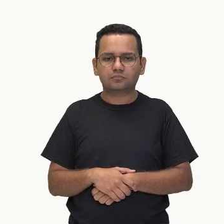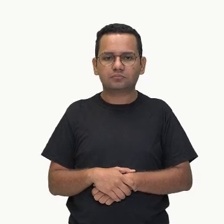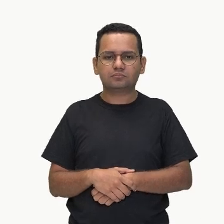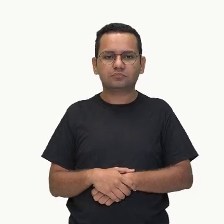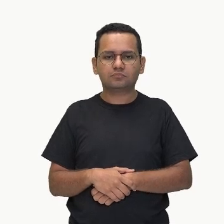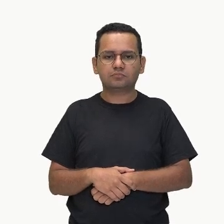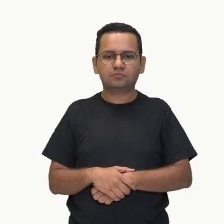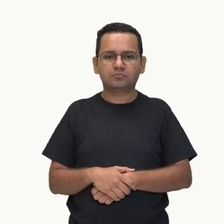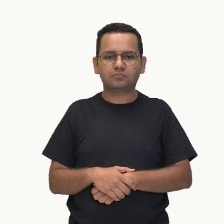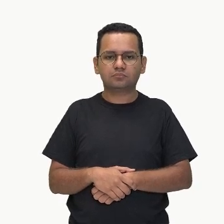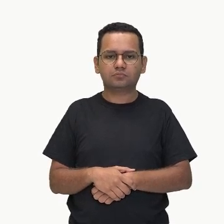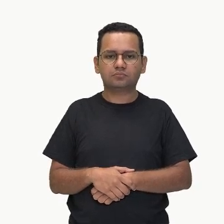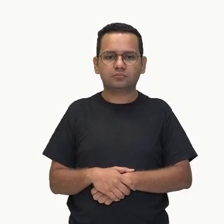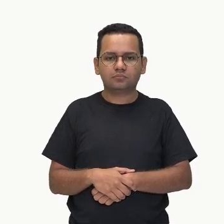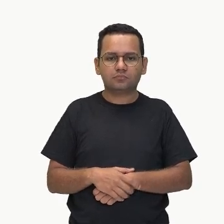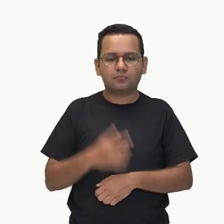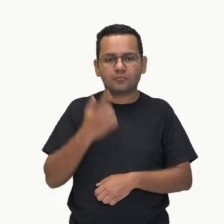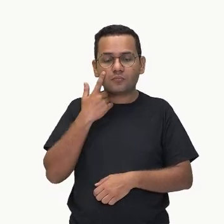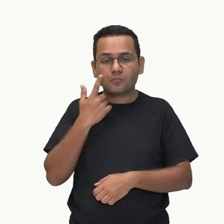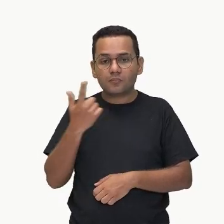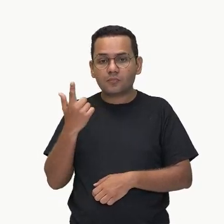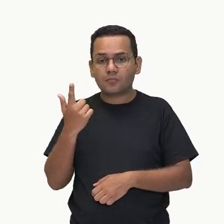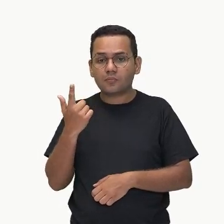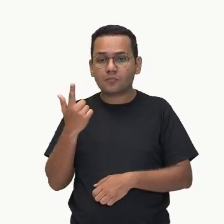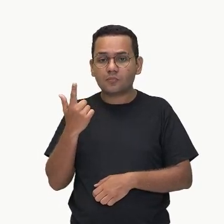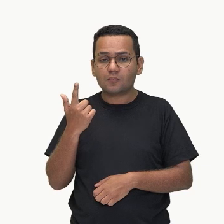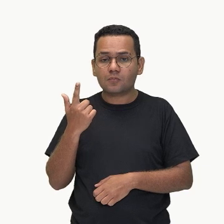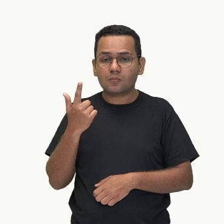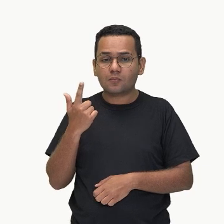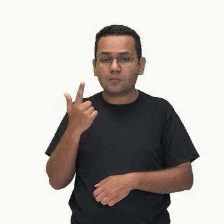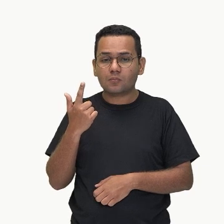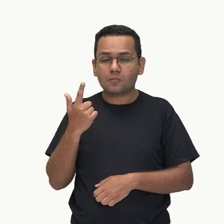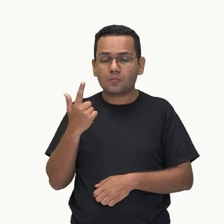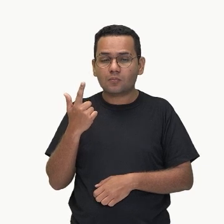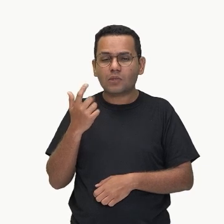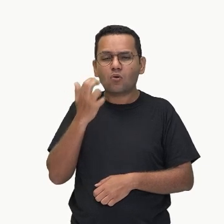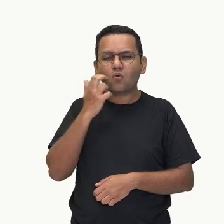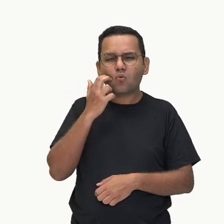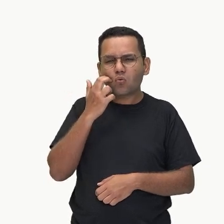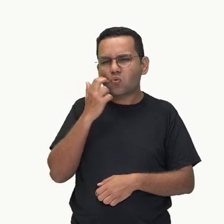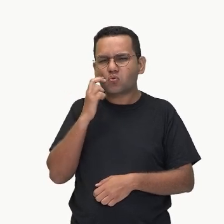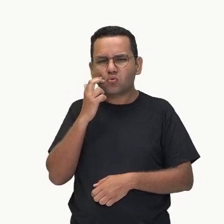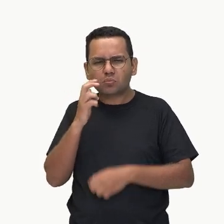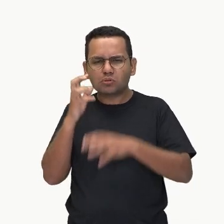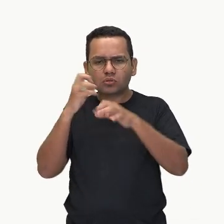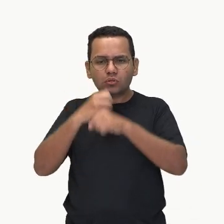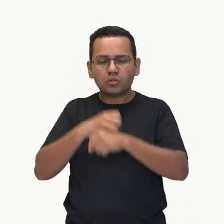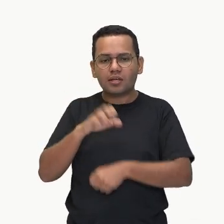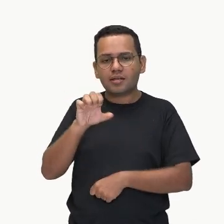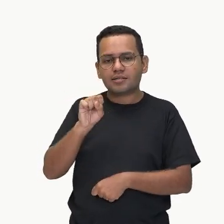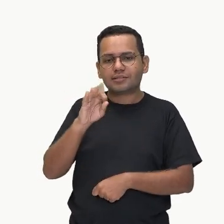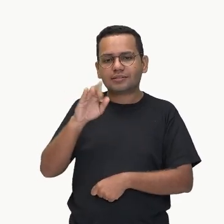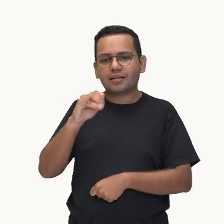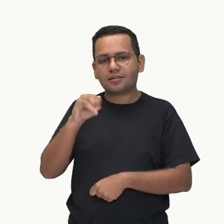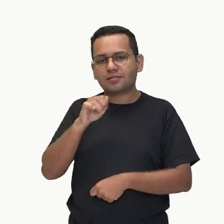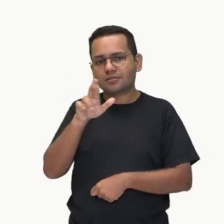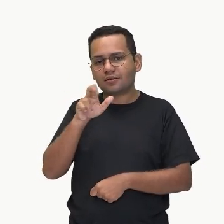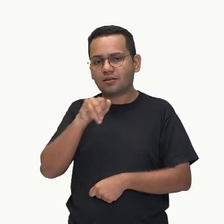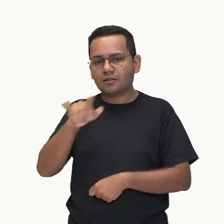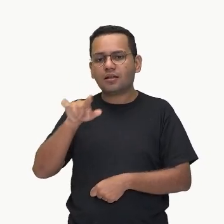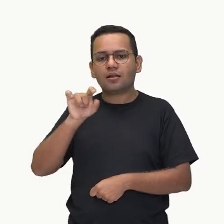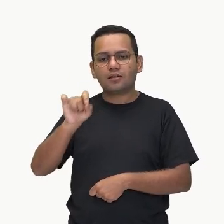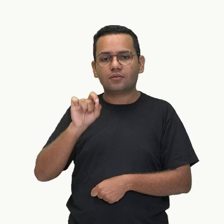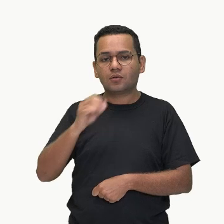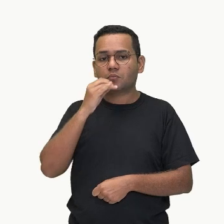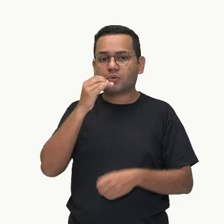chamada de estacionária, onde vai haver um alto grau de atratividade entre as partículas que foram colocadas aqui